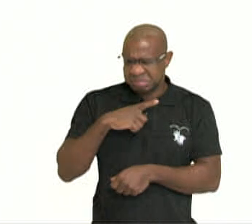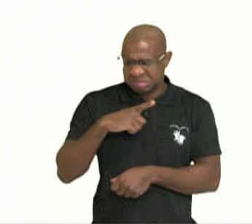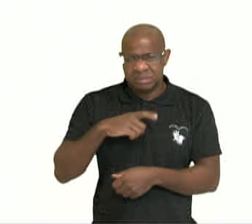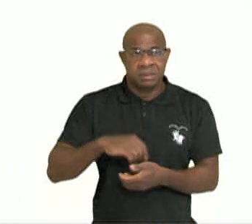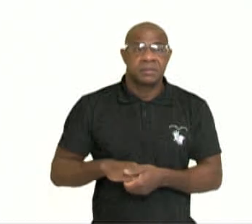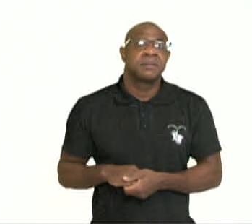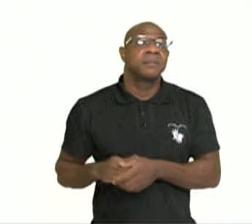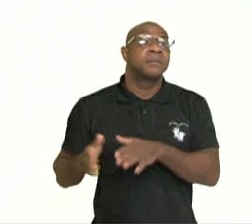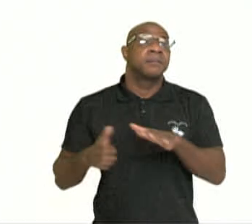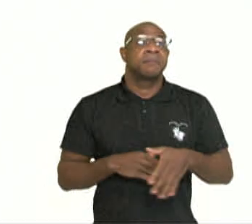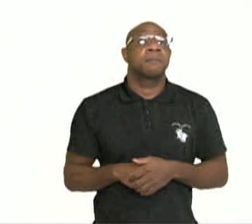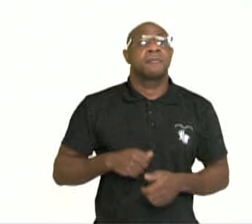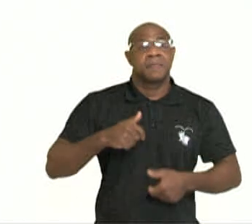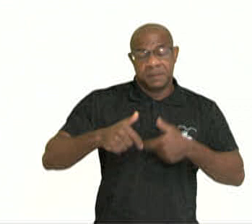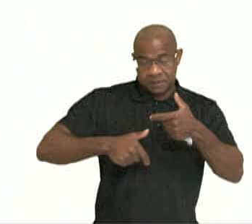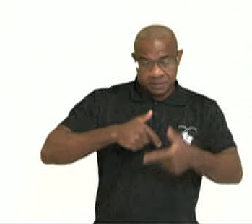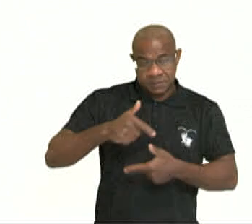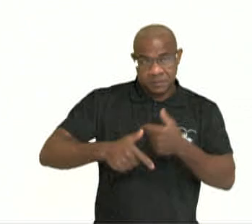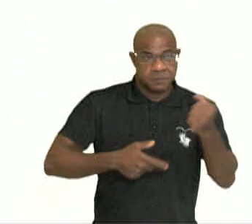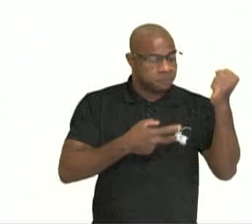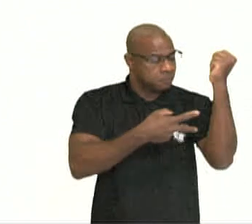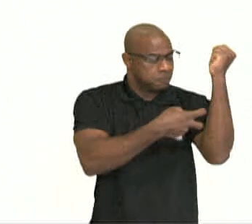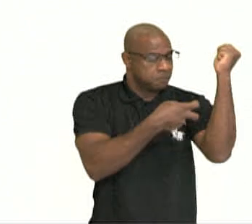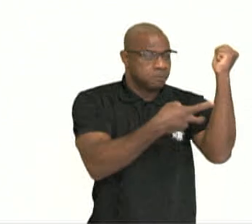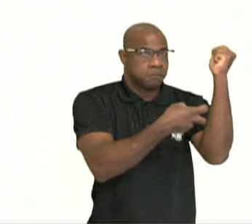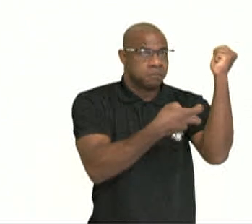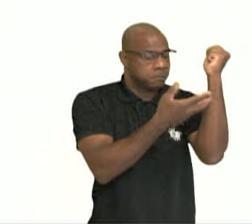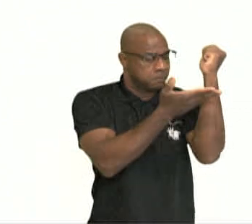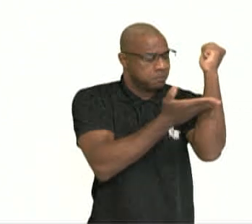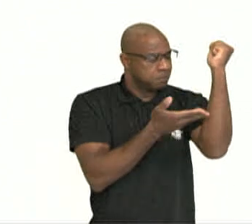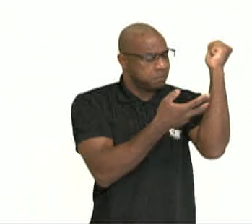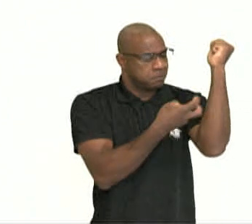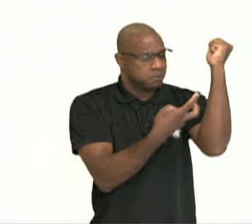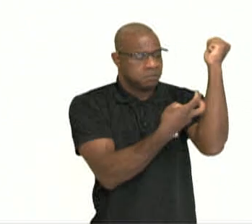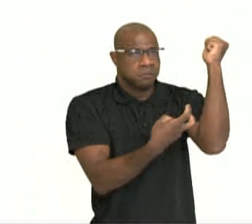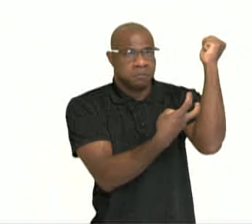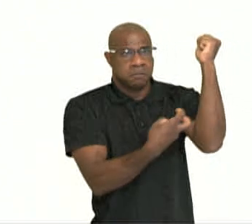seja, a atividade extrativista consiste em